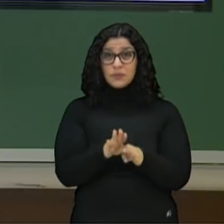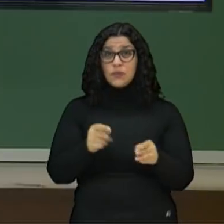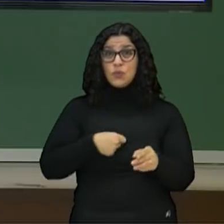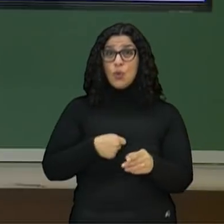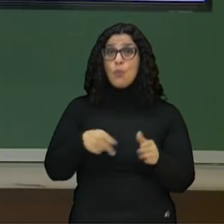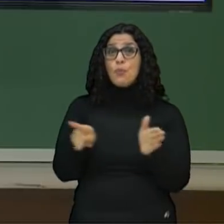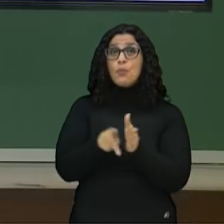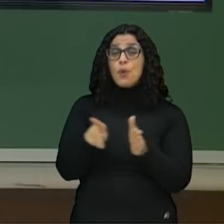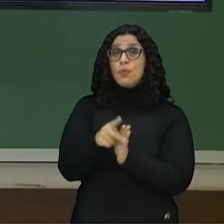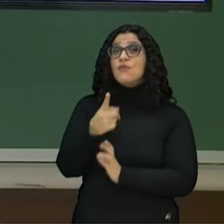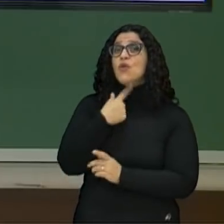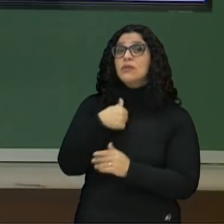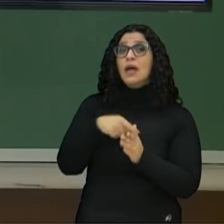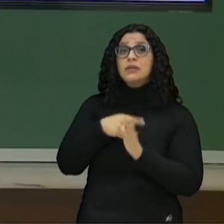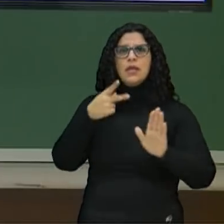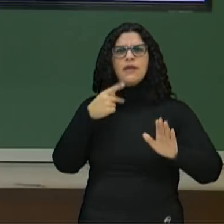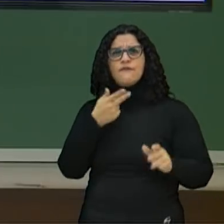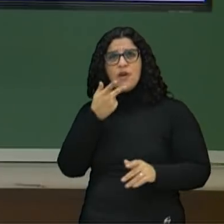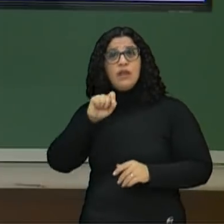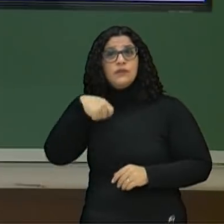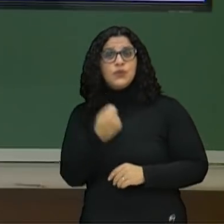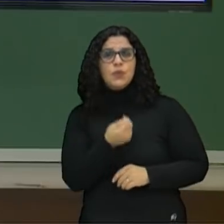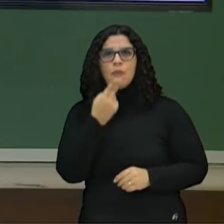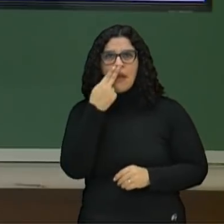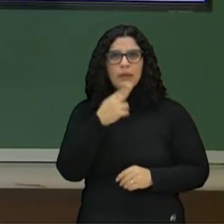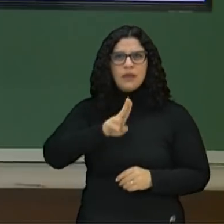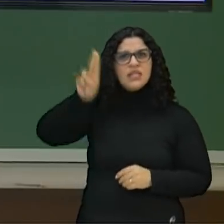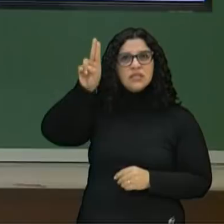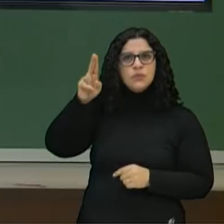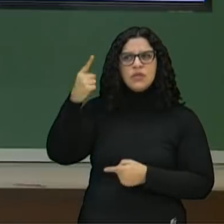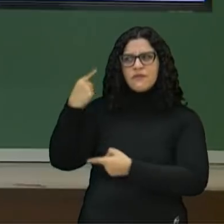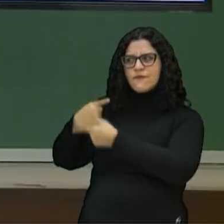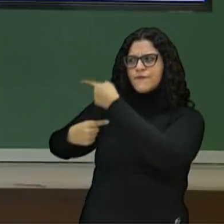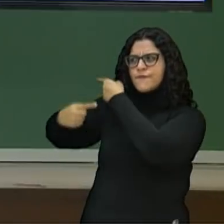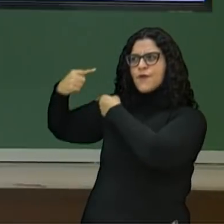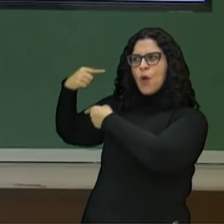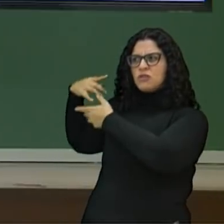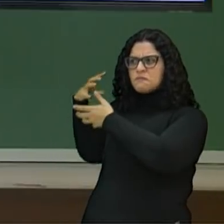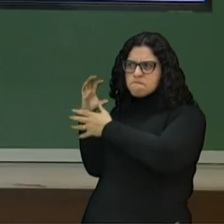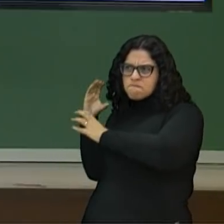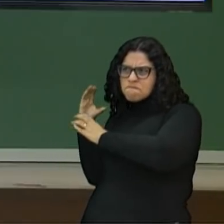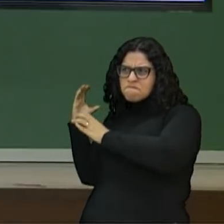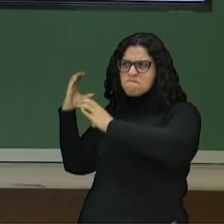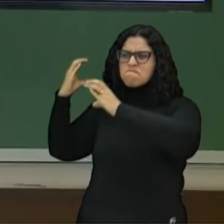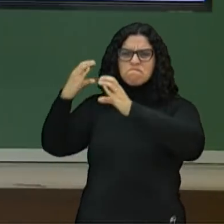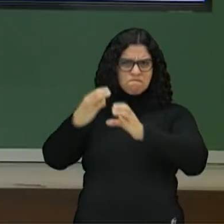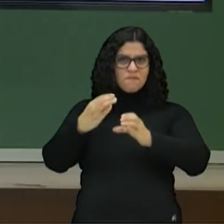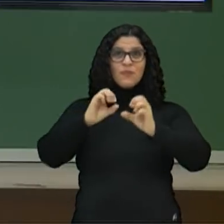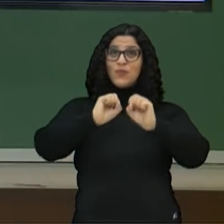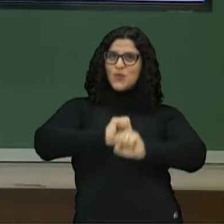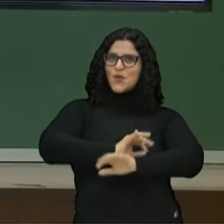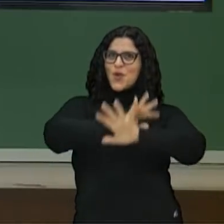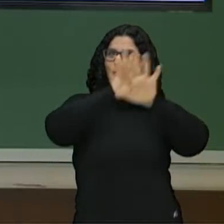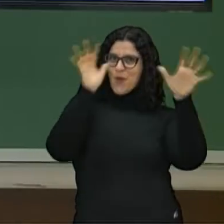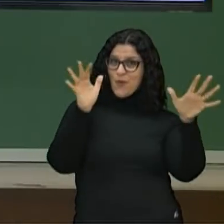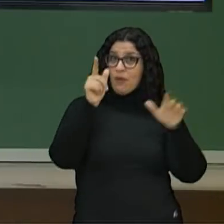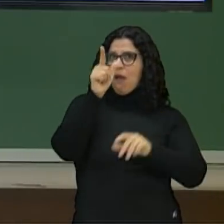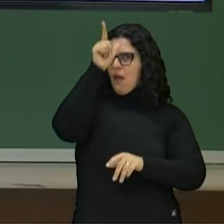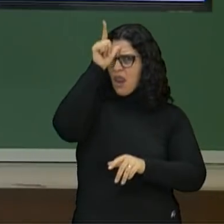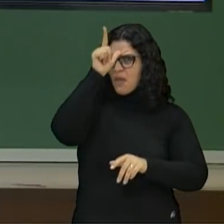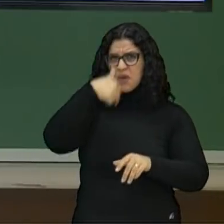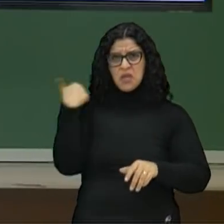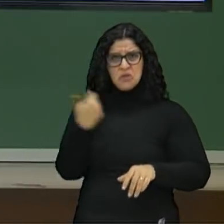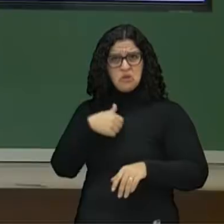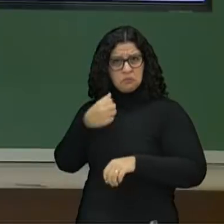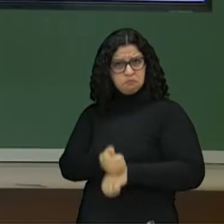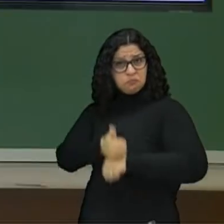dos preceitos pregados pelo nazismo é a volta ao passado glorioso. Então, já que a Alemanha quer voltar ao